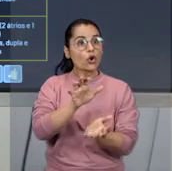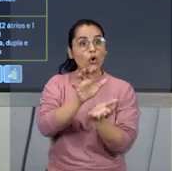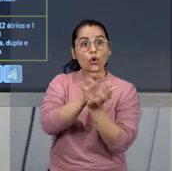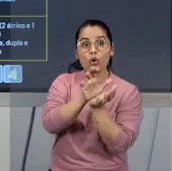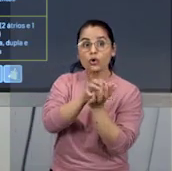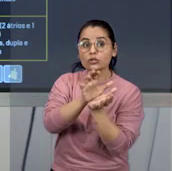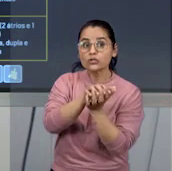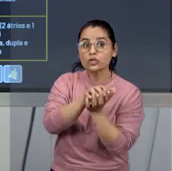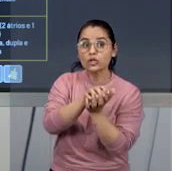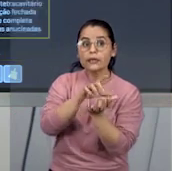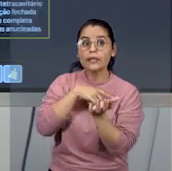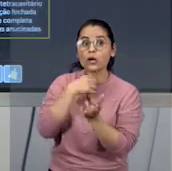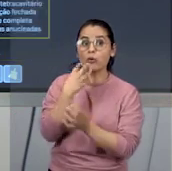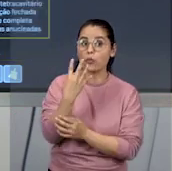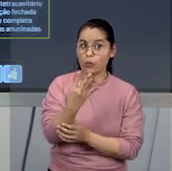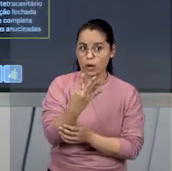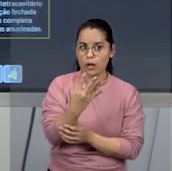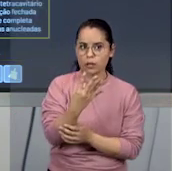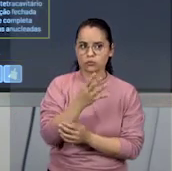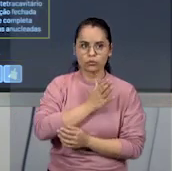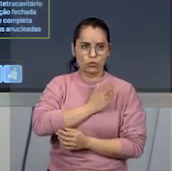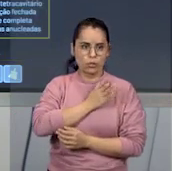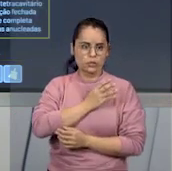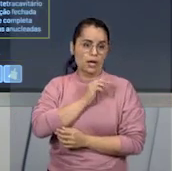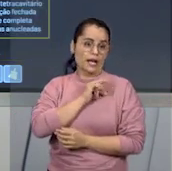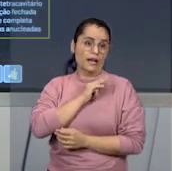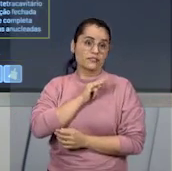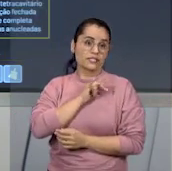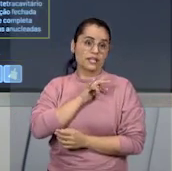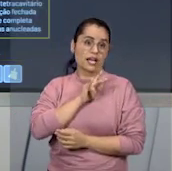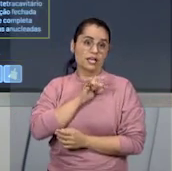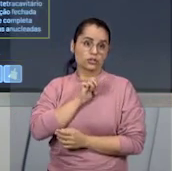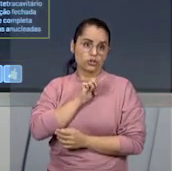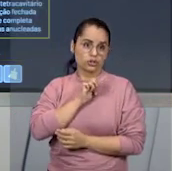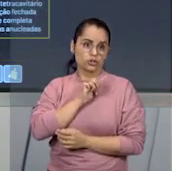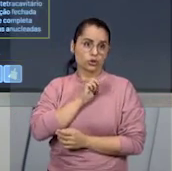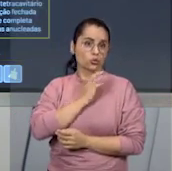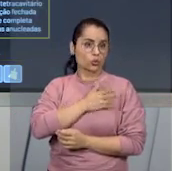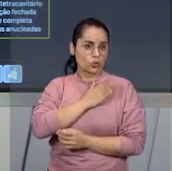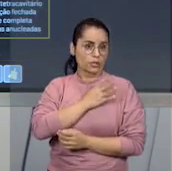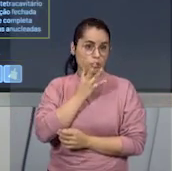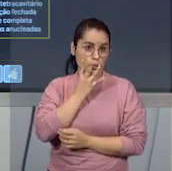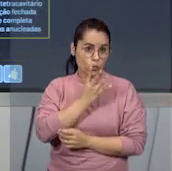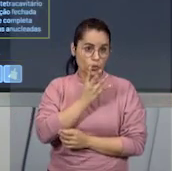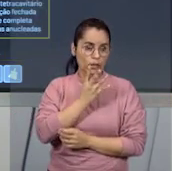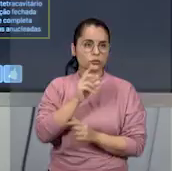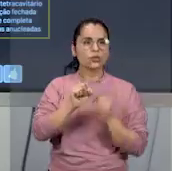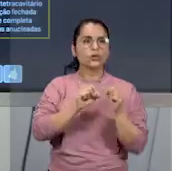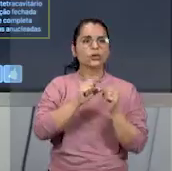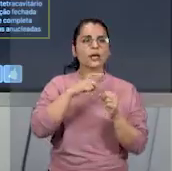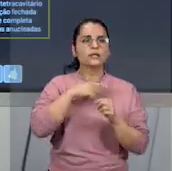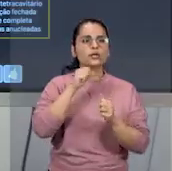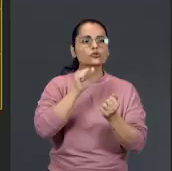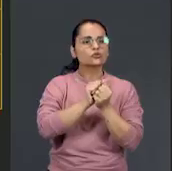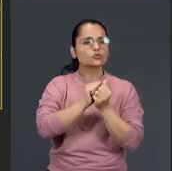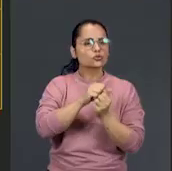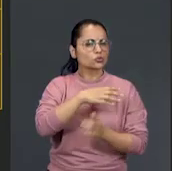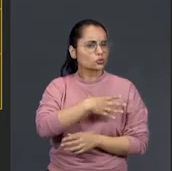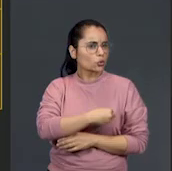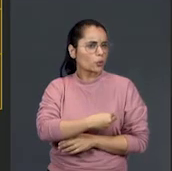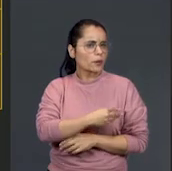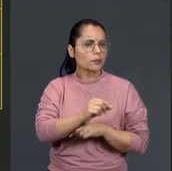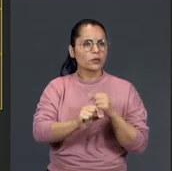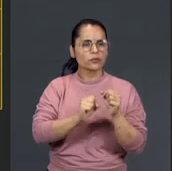têm 4 cavidades, tá? As aves já são endotérmicos, juntamente aqui com os mamíferos,